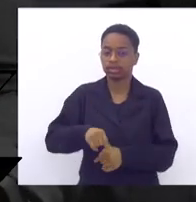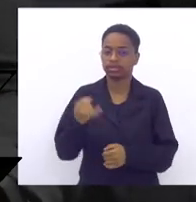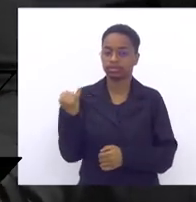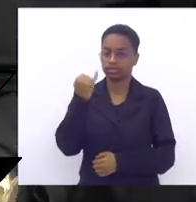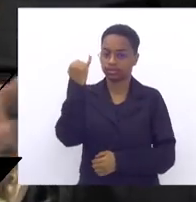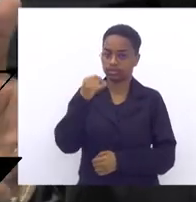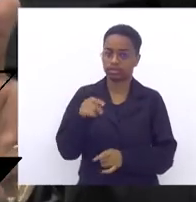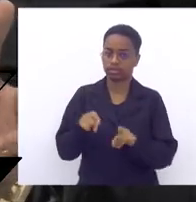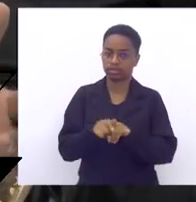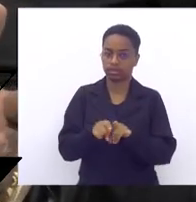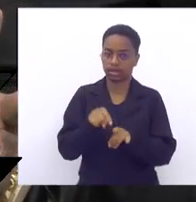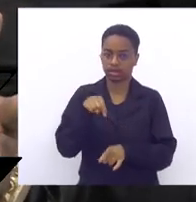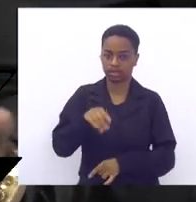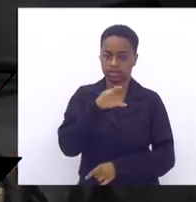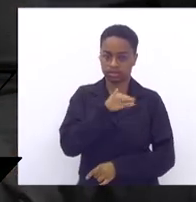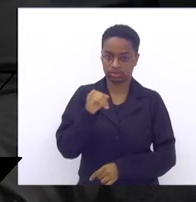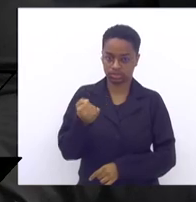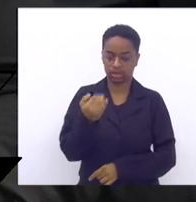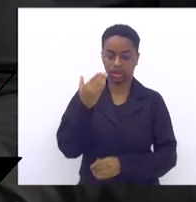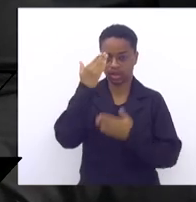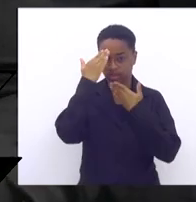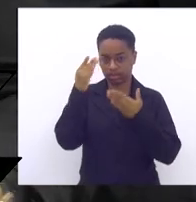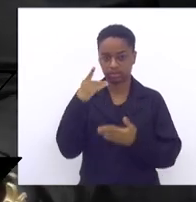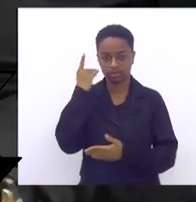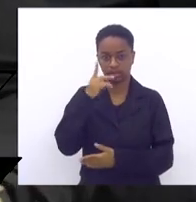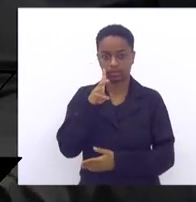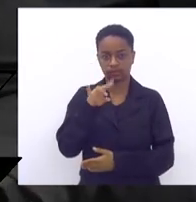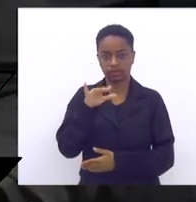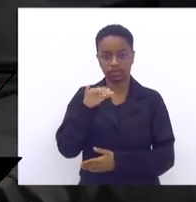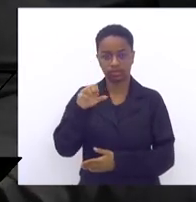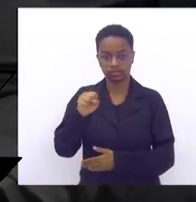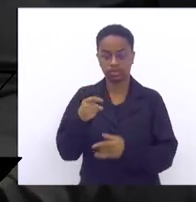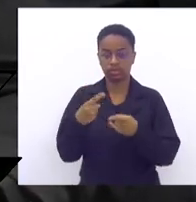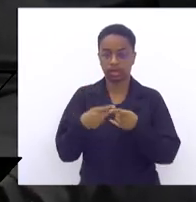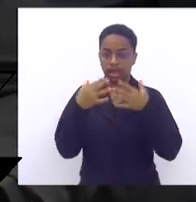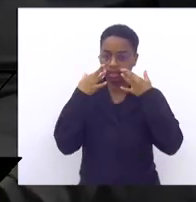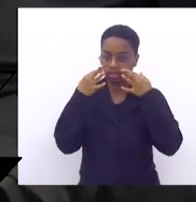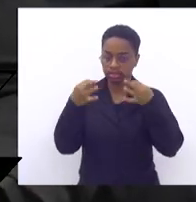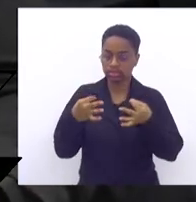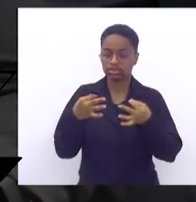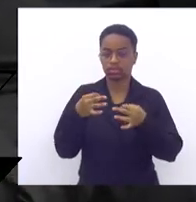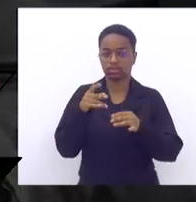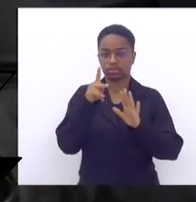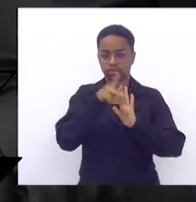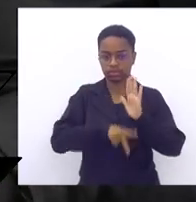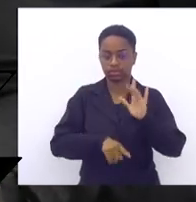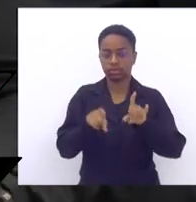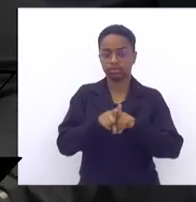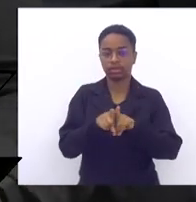Comissão de Constituição e Justiça, já agradecer ao deputado Vinícius Cozzolino por ter olhado o projeto com carinho. E